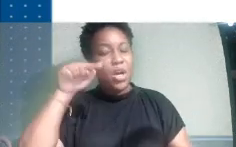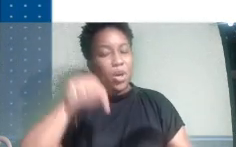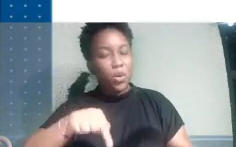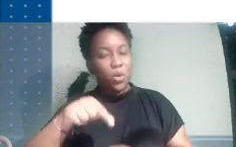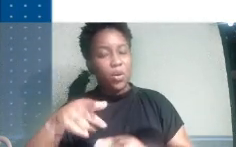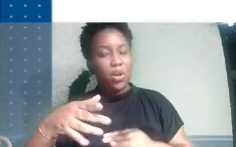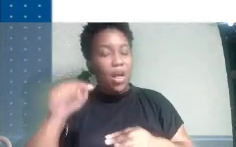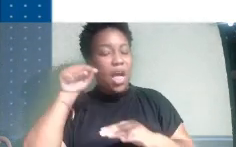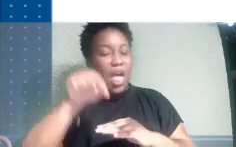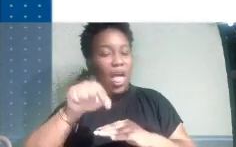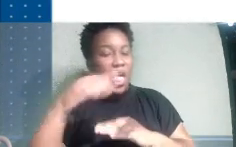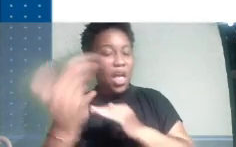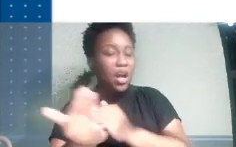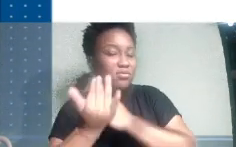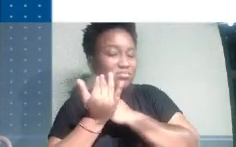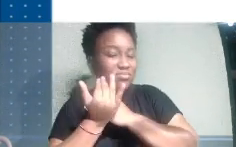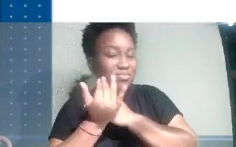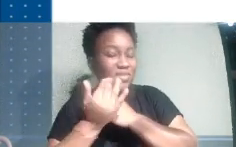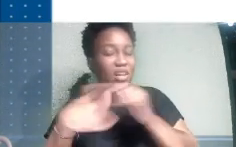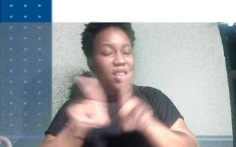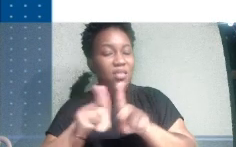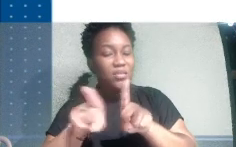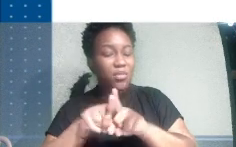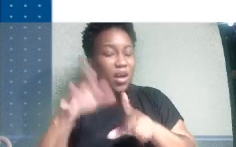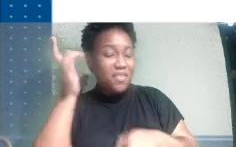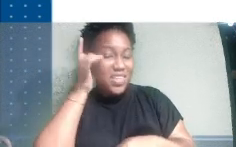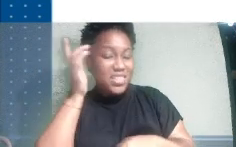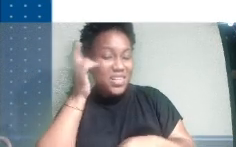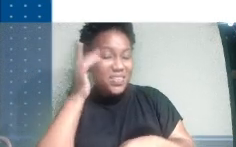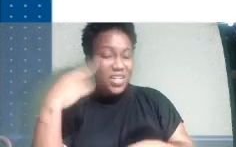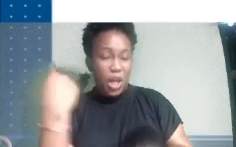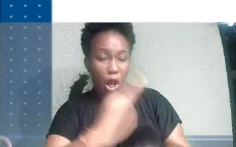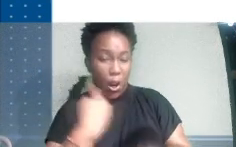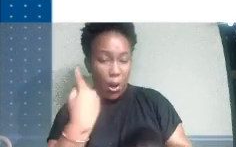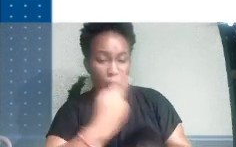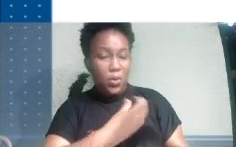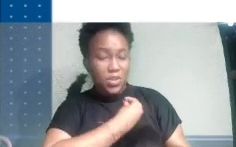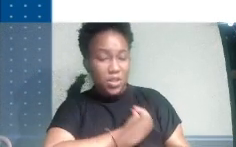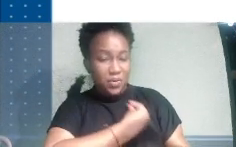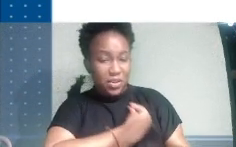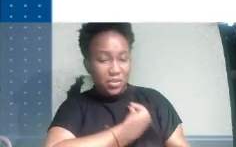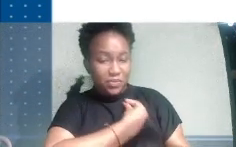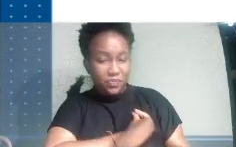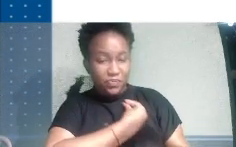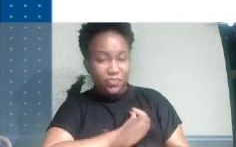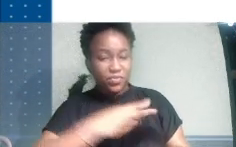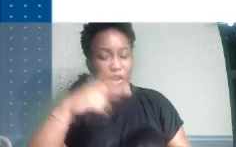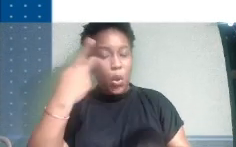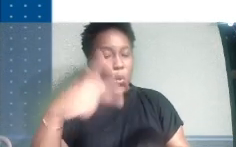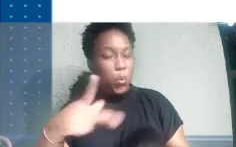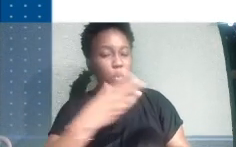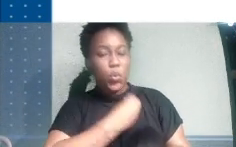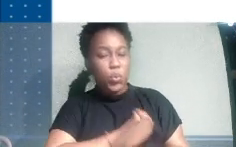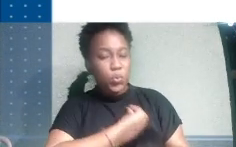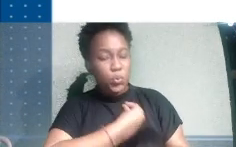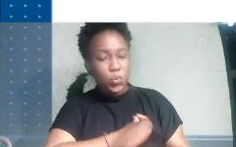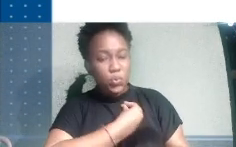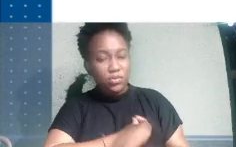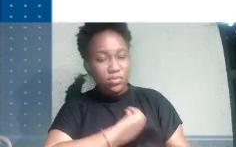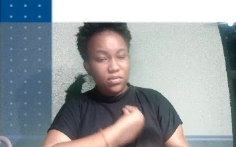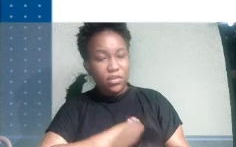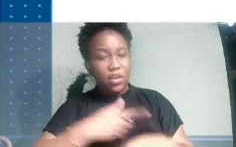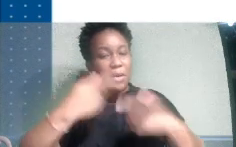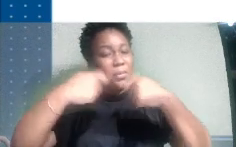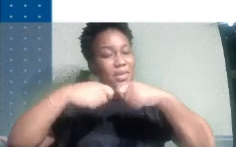como facilitador. Ela facilita e muito a nossa vida. Sua existência, ela necessita de uma